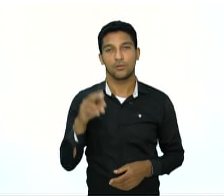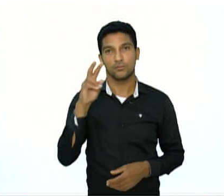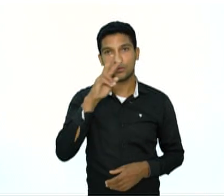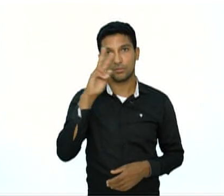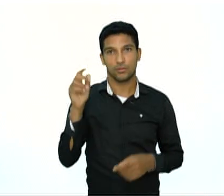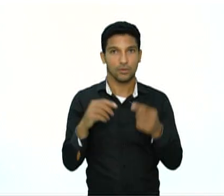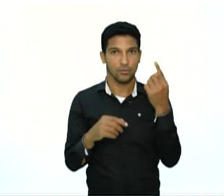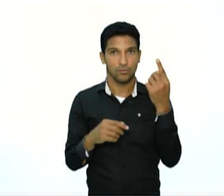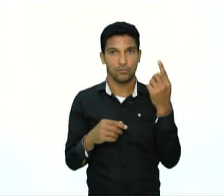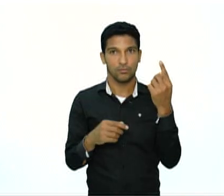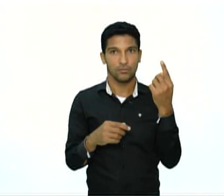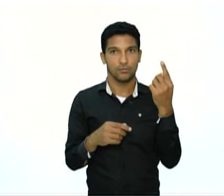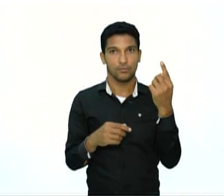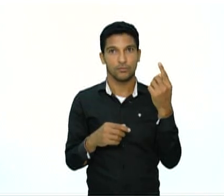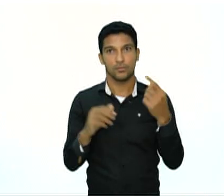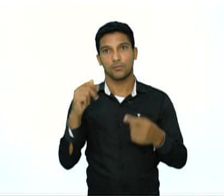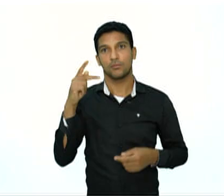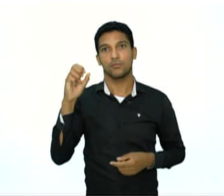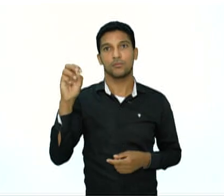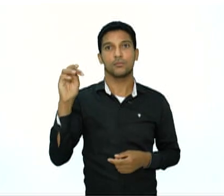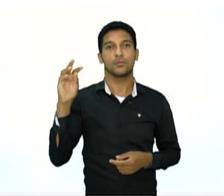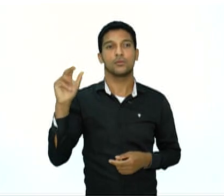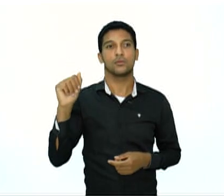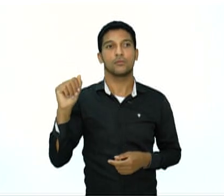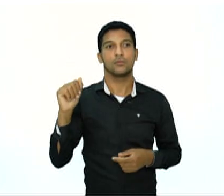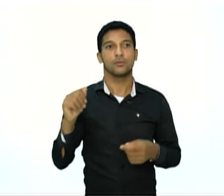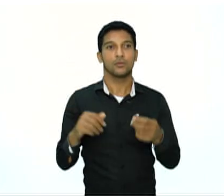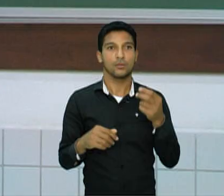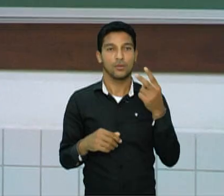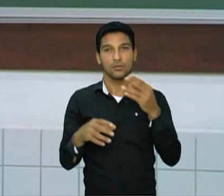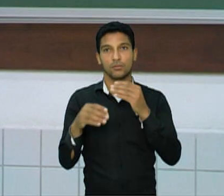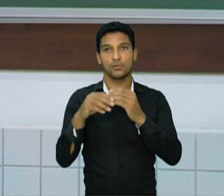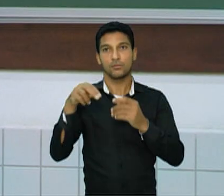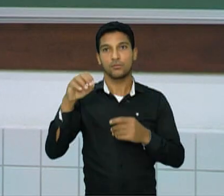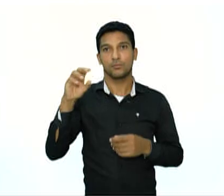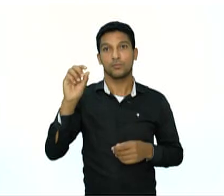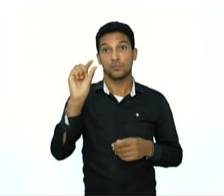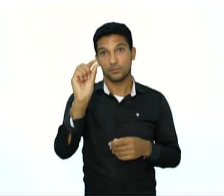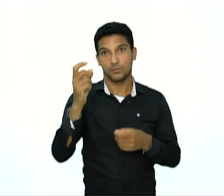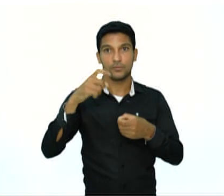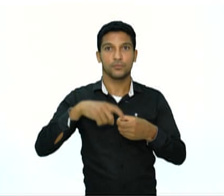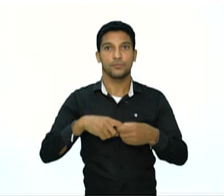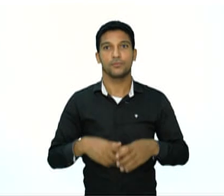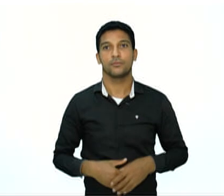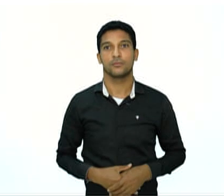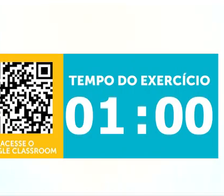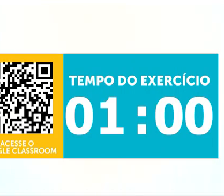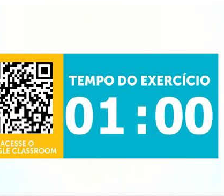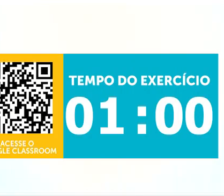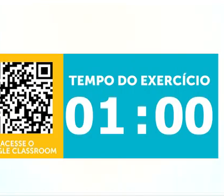2 completiva nominal, 3 objetiva indireta, já retornamos.